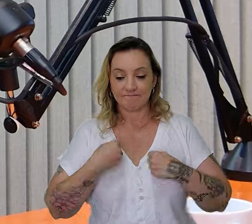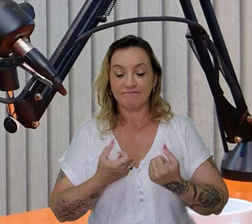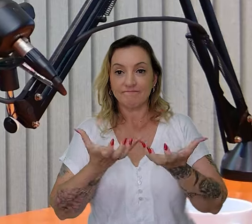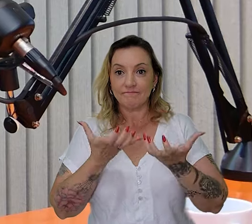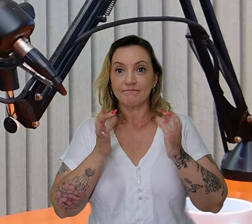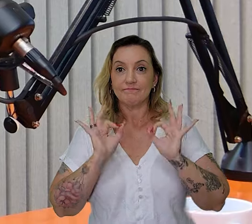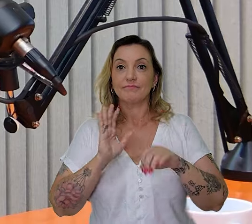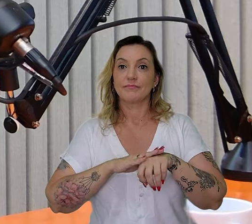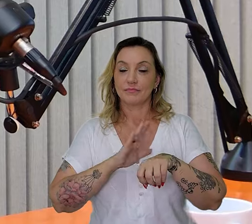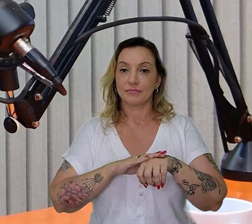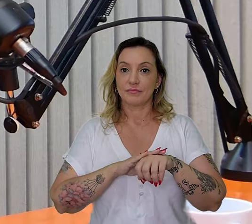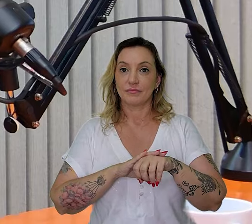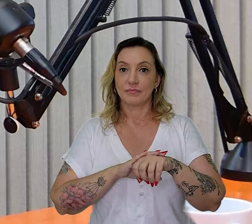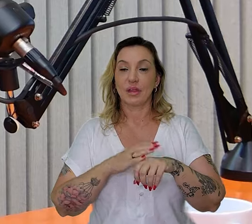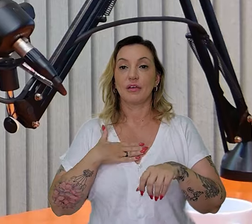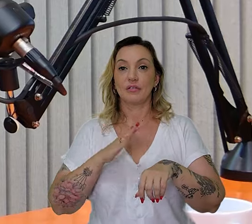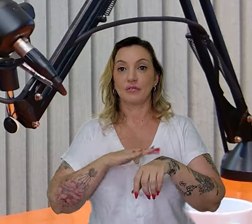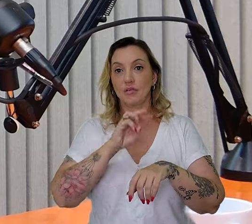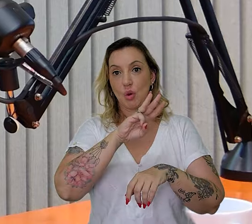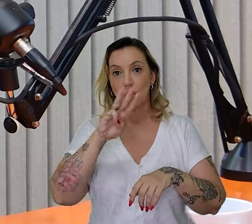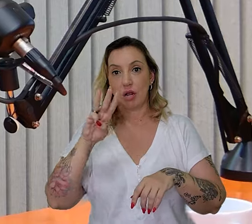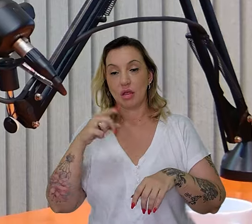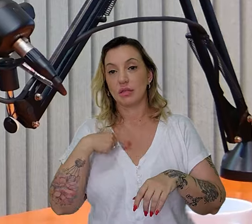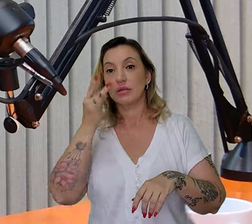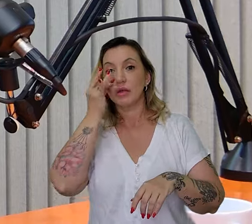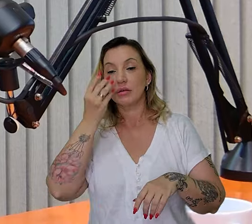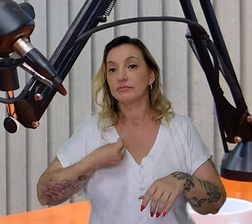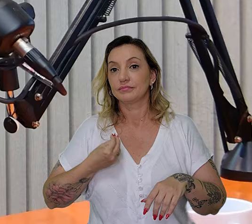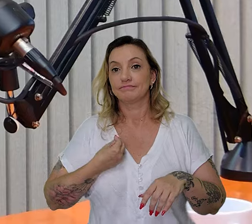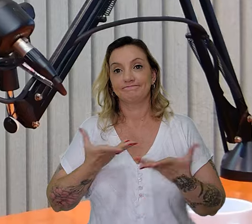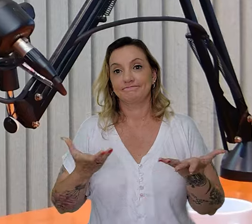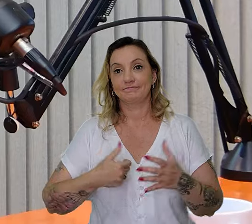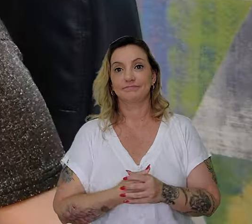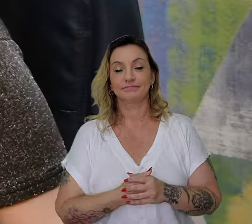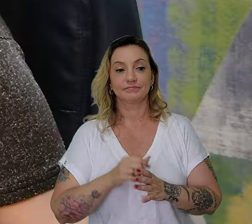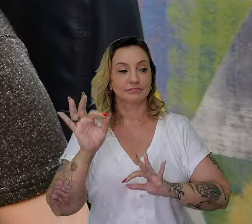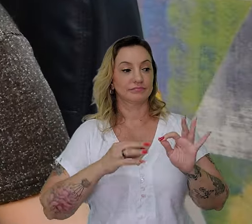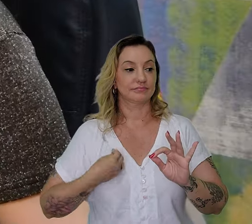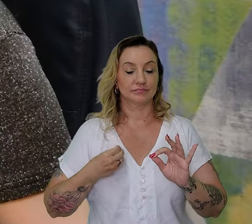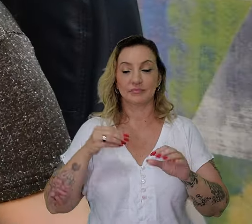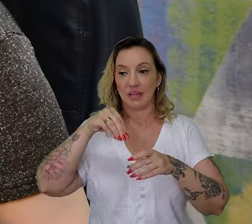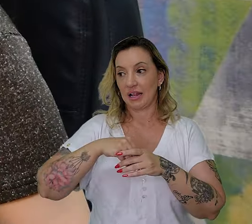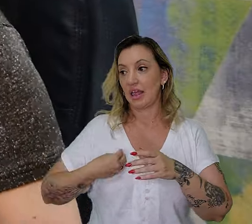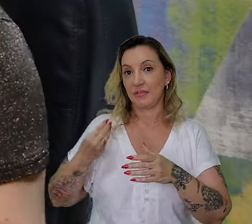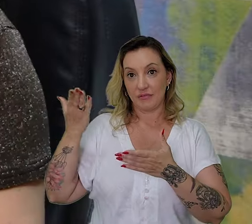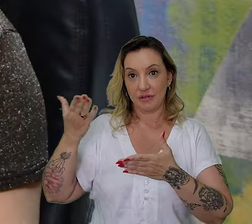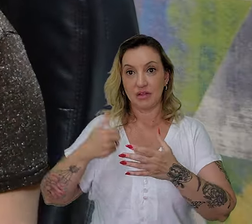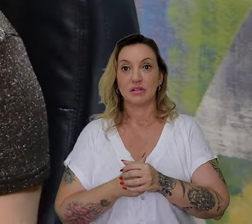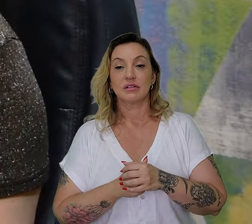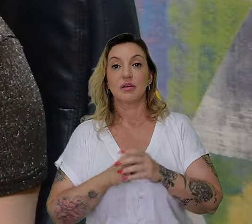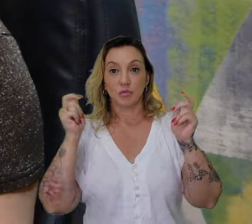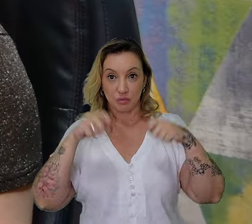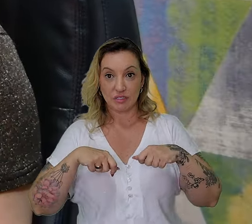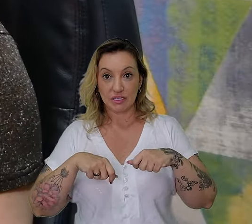online eu nem fui para lá porque não não faz parte do meu meu projeto de vida estar lá Ah é Então é possível fazer online ou só naquela